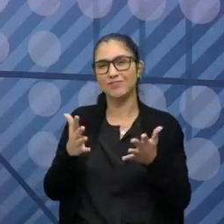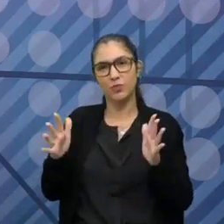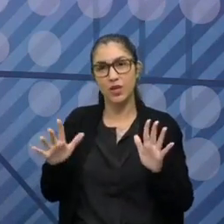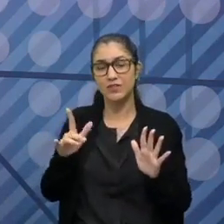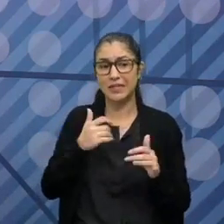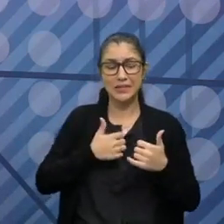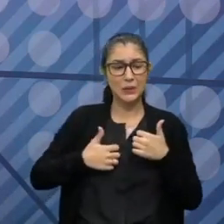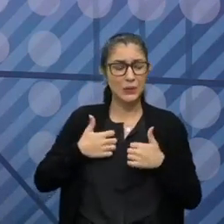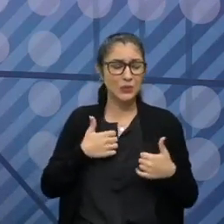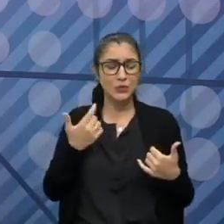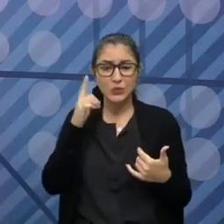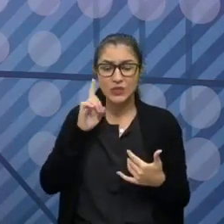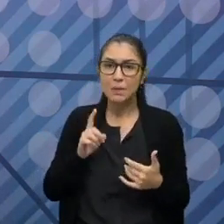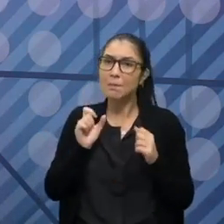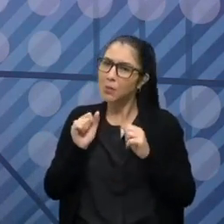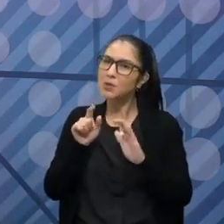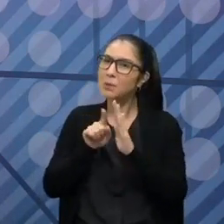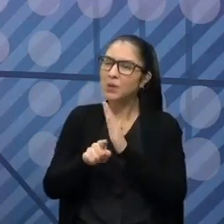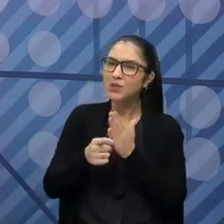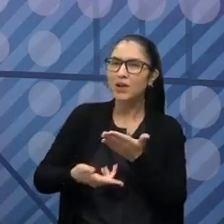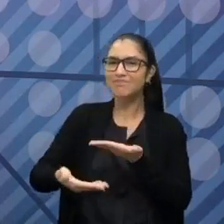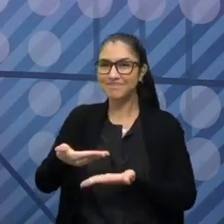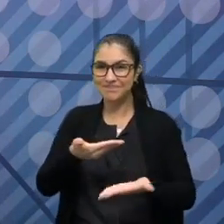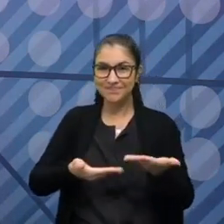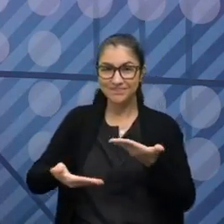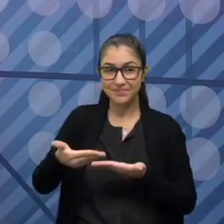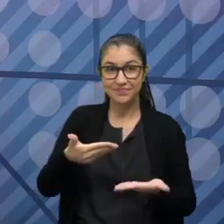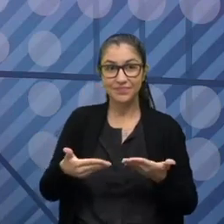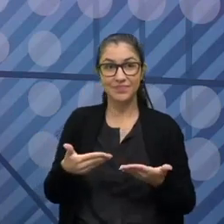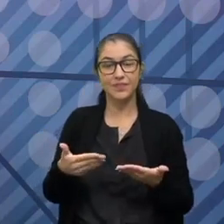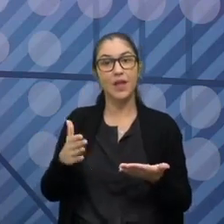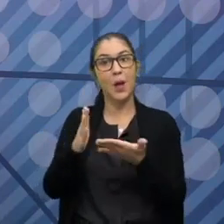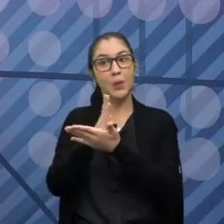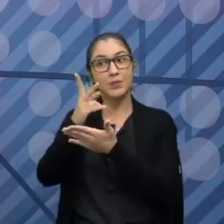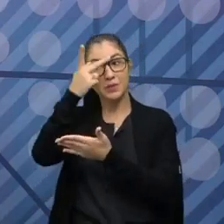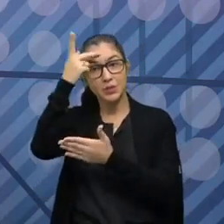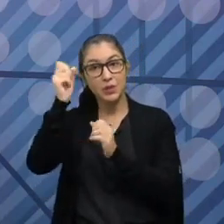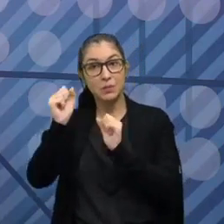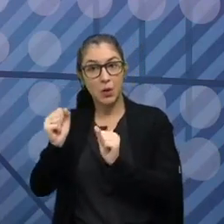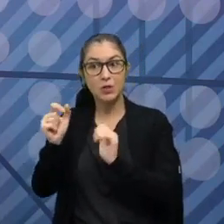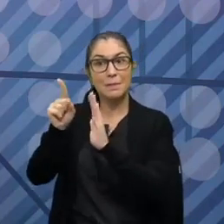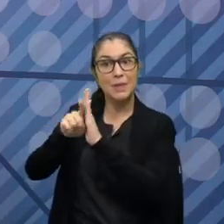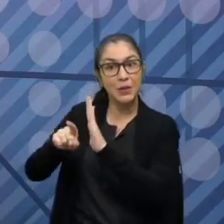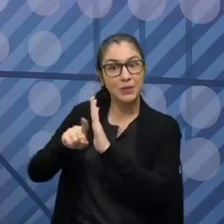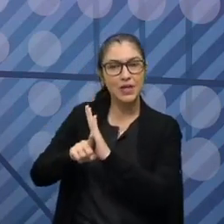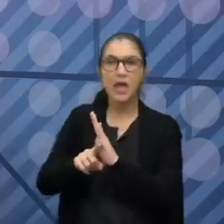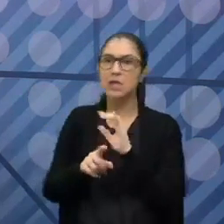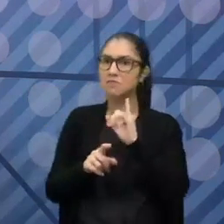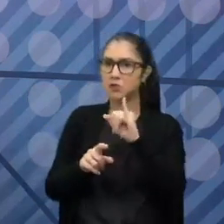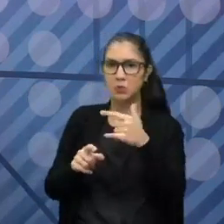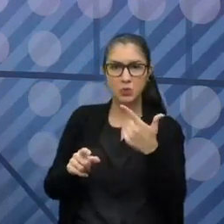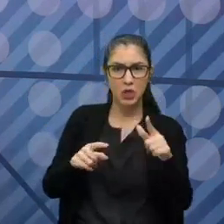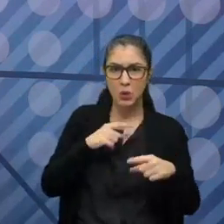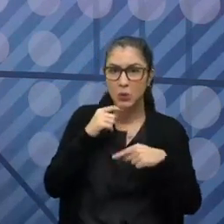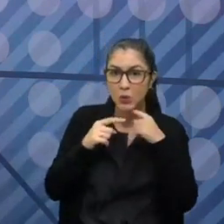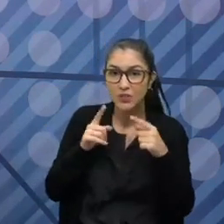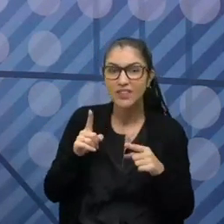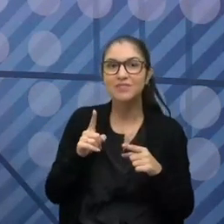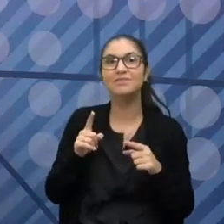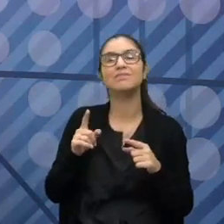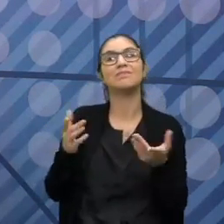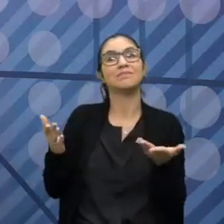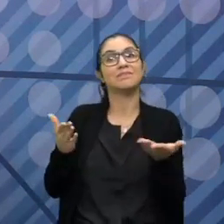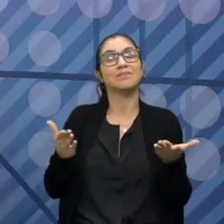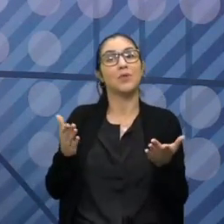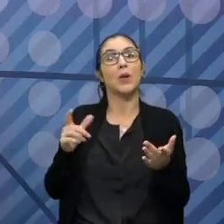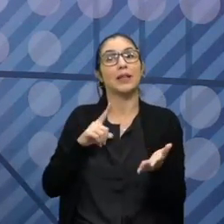uma angústia aí. Pergunte, vamos trocar ideias. Enquanto algumas pessoas podem colocar pergunta, se você não tem dúvida nenhuma, você tem uma